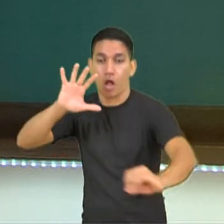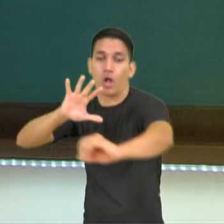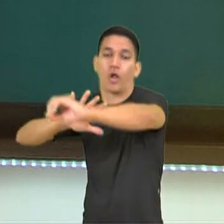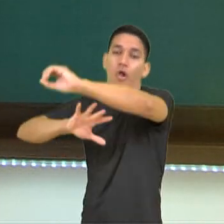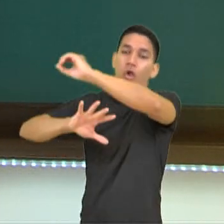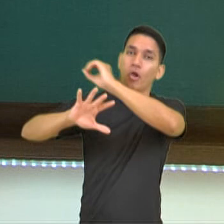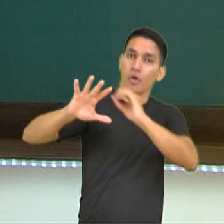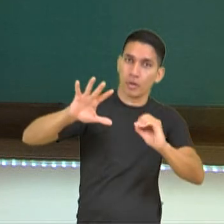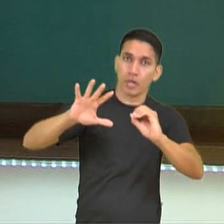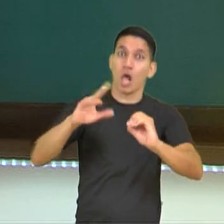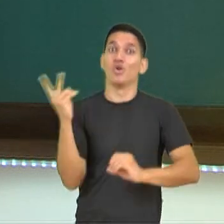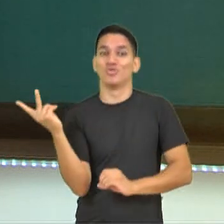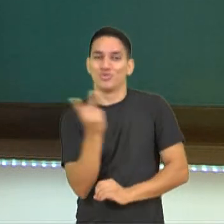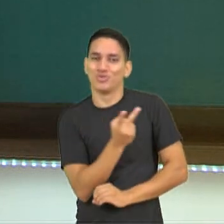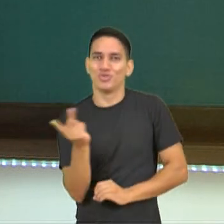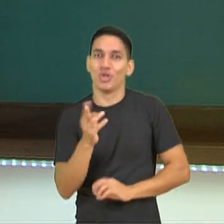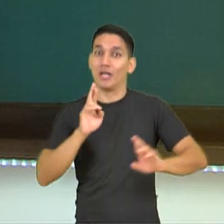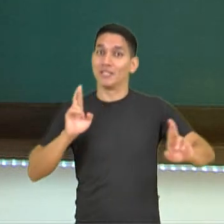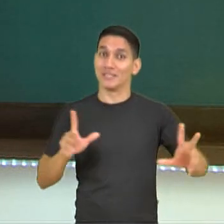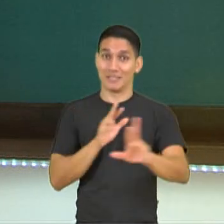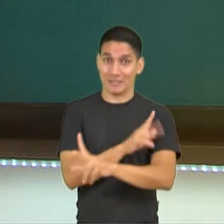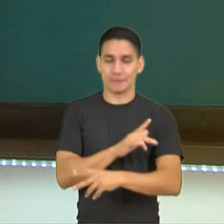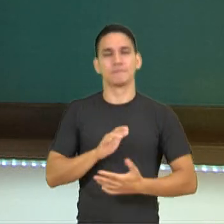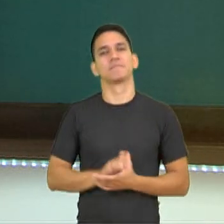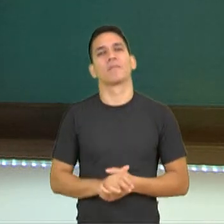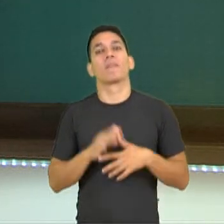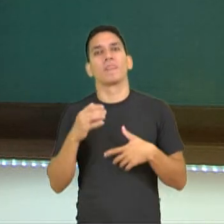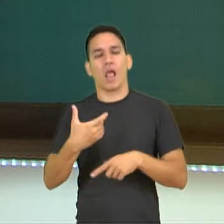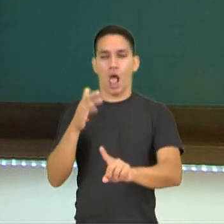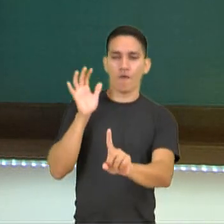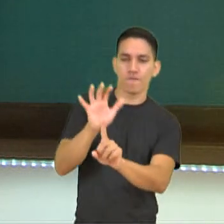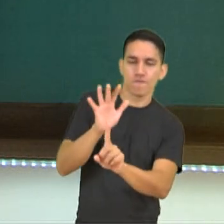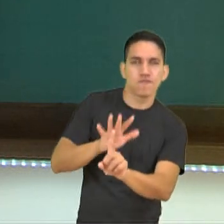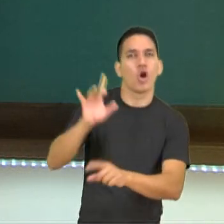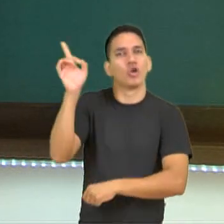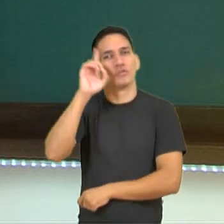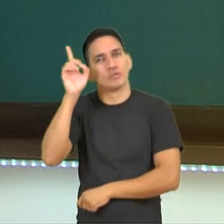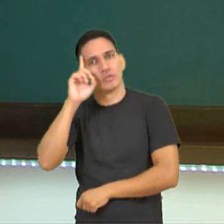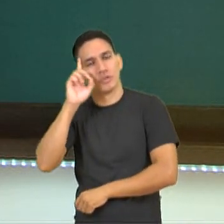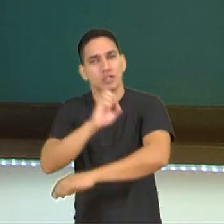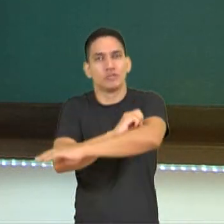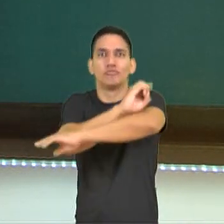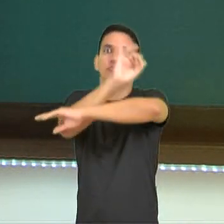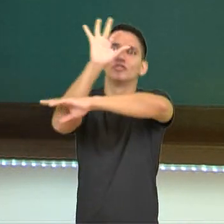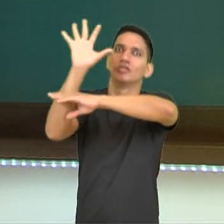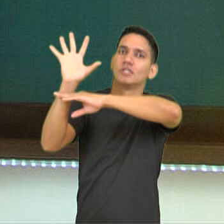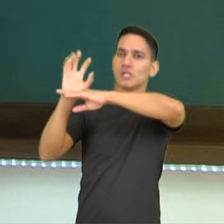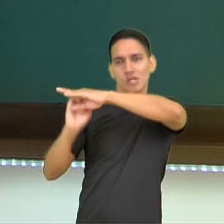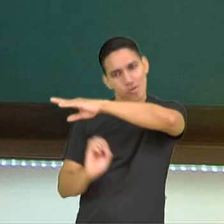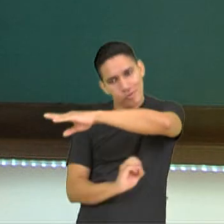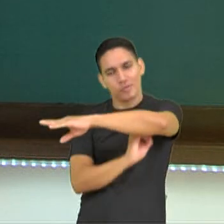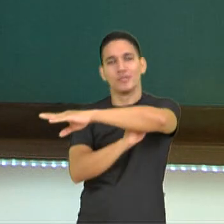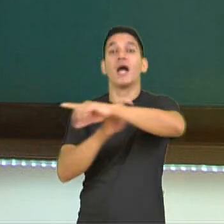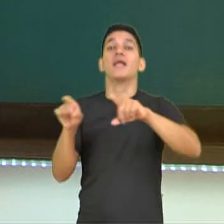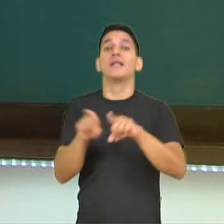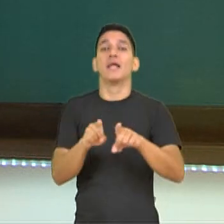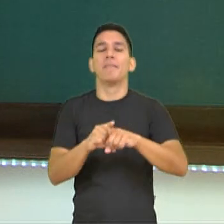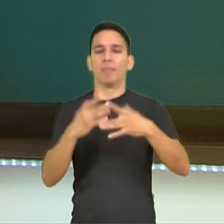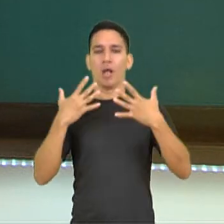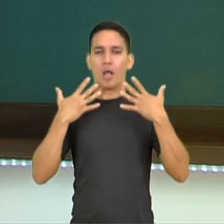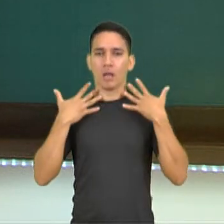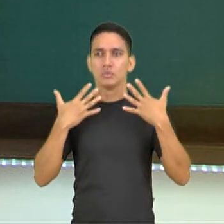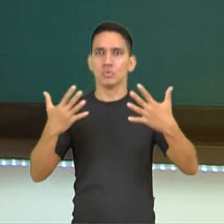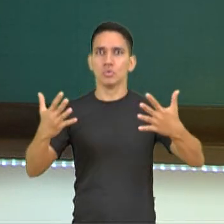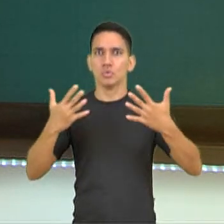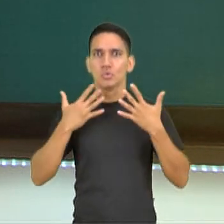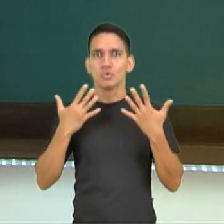faz, certo? Influenciam na formação do dia e da noite, no clima e nas paisagens do